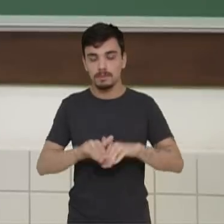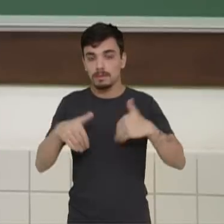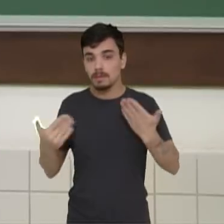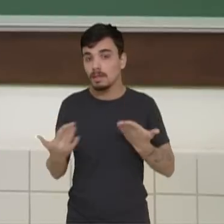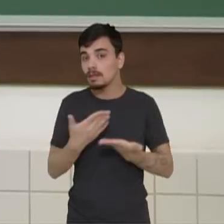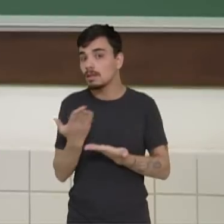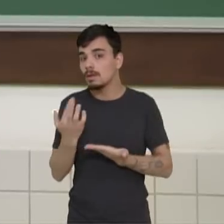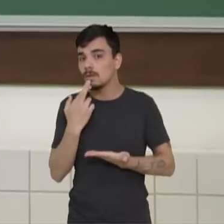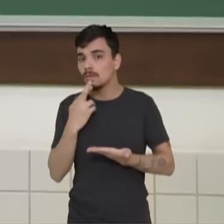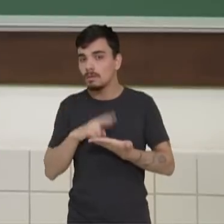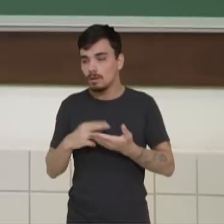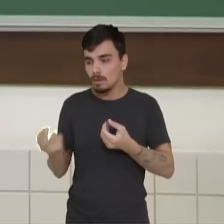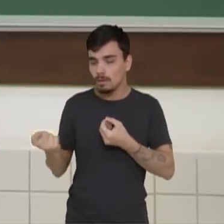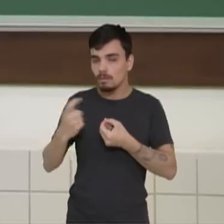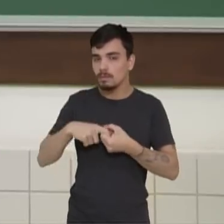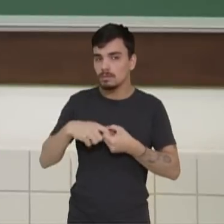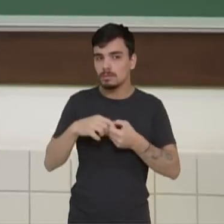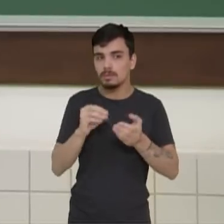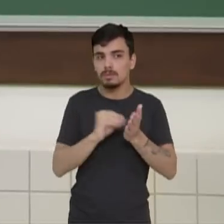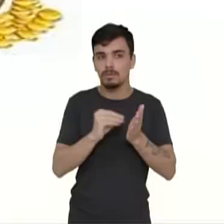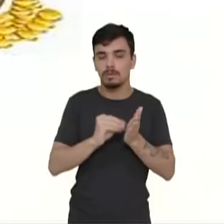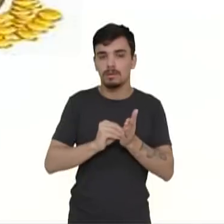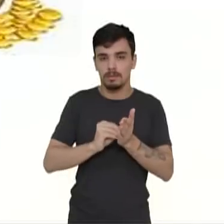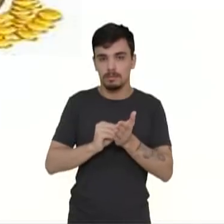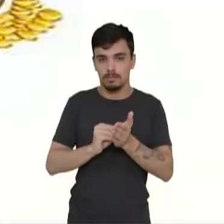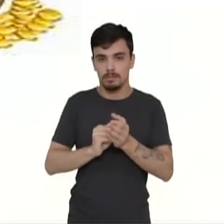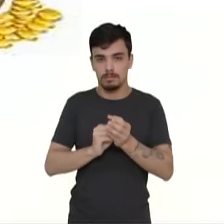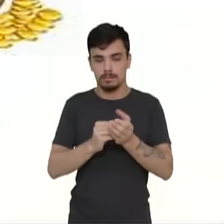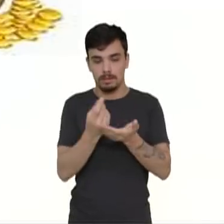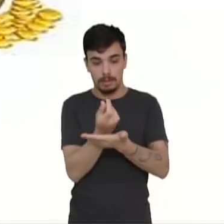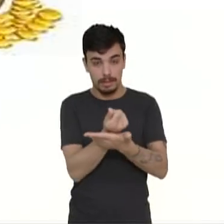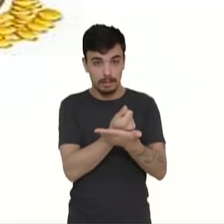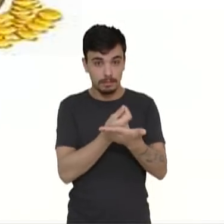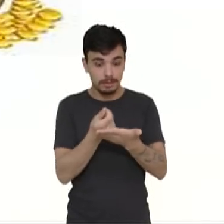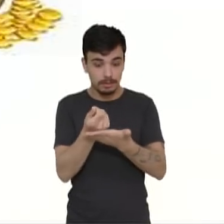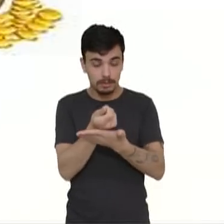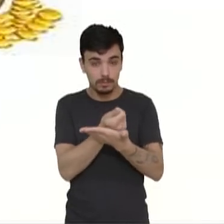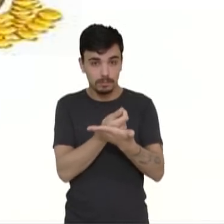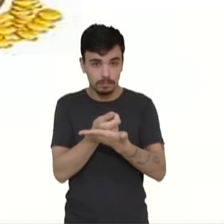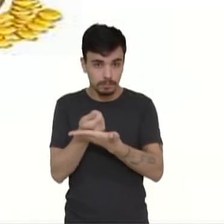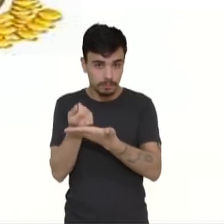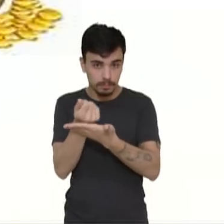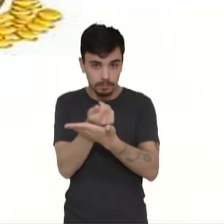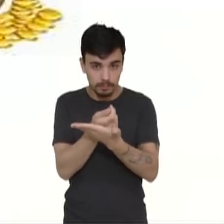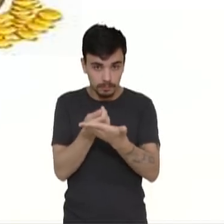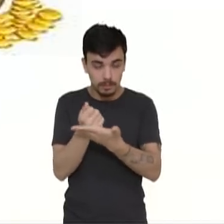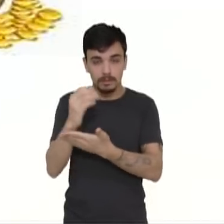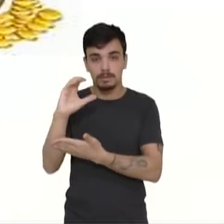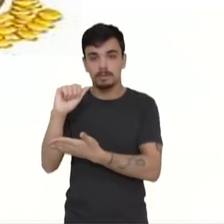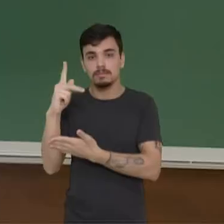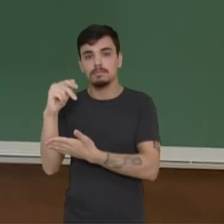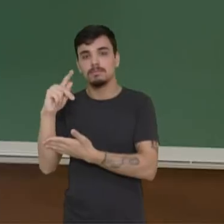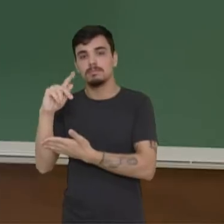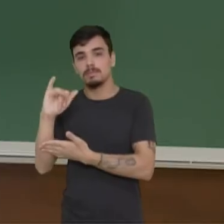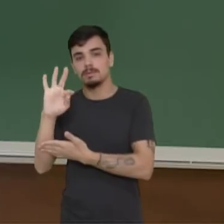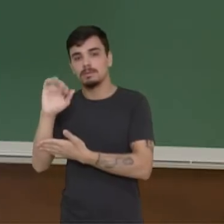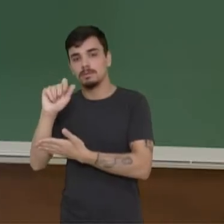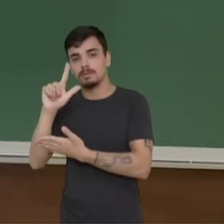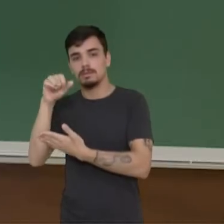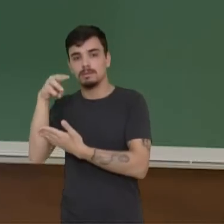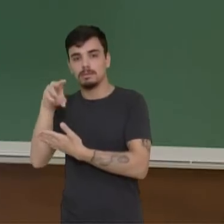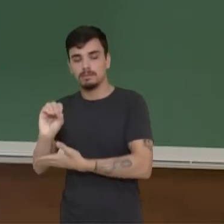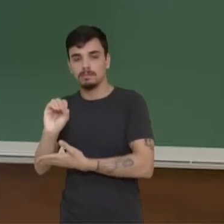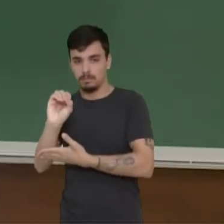E aí, pessoal, vamos retornar? Acertou quem pensou em capital, dinheiro, né? Como a própria imagem já sugere, e marcou um X